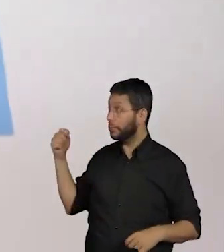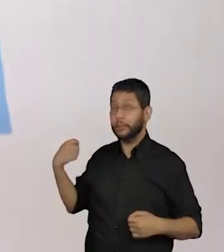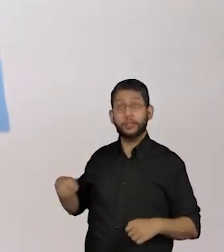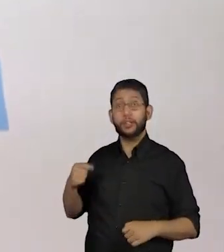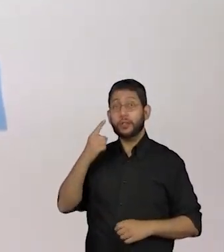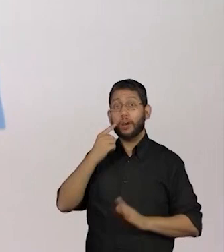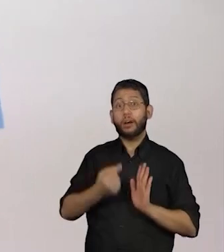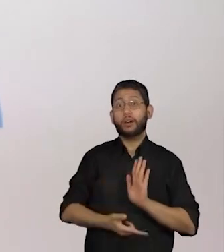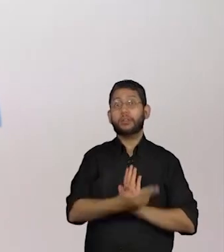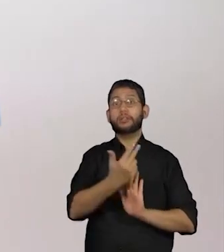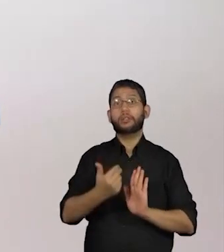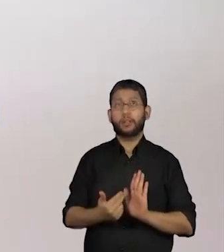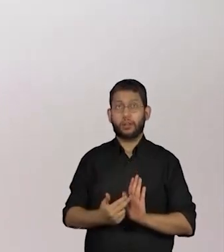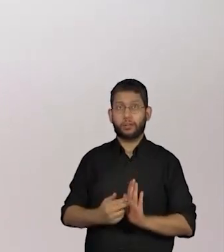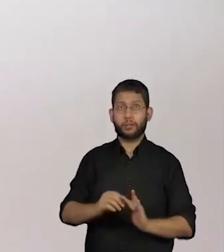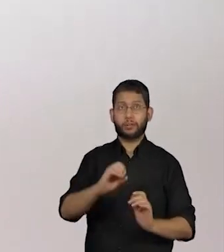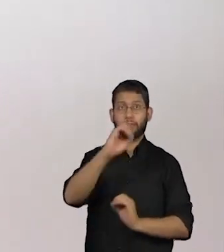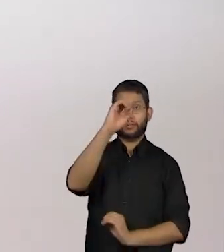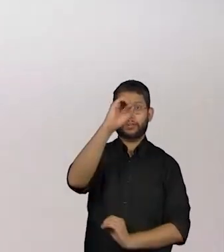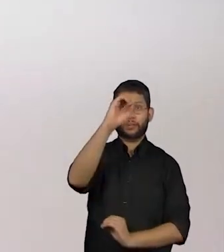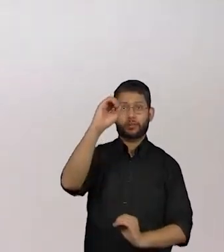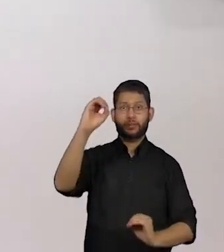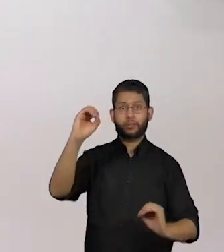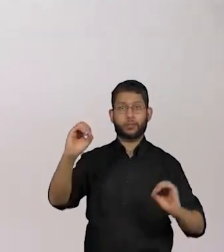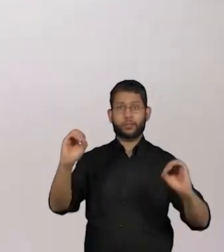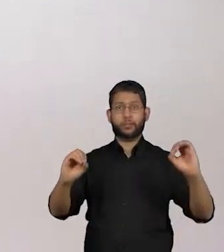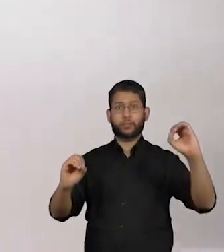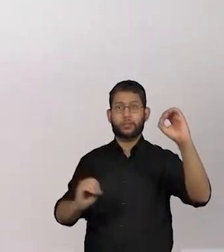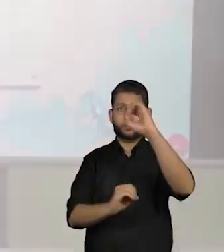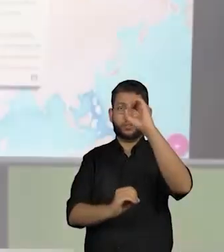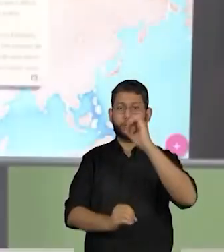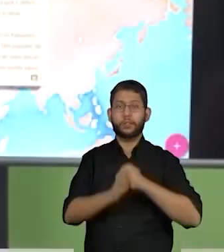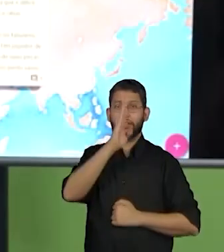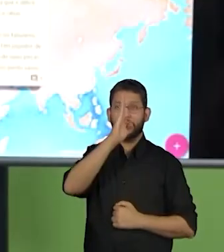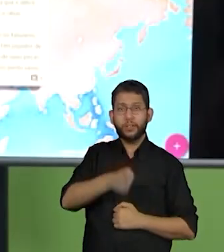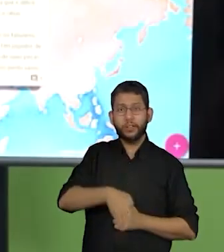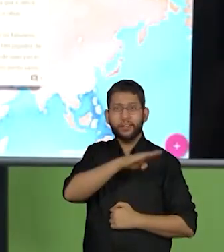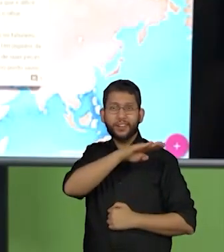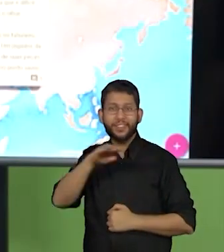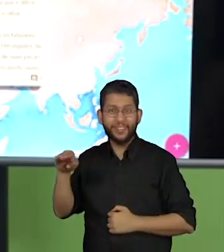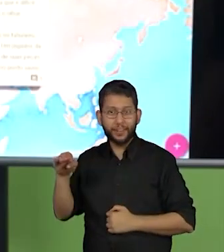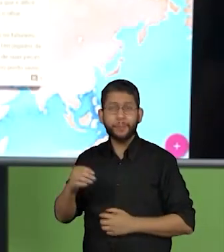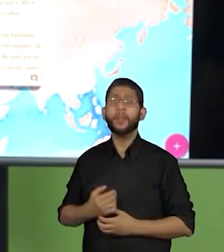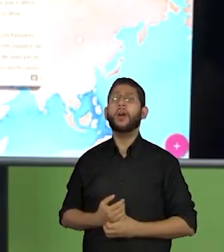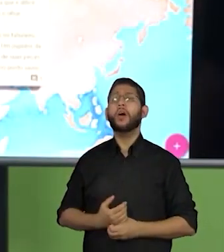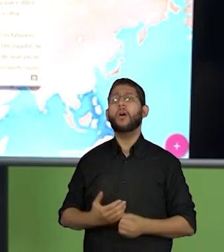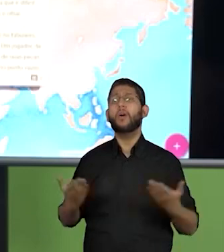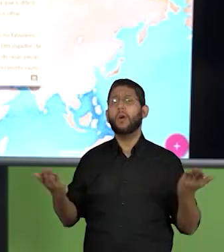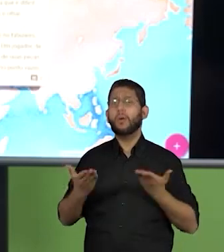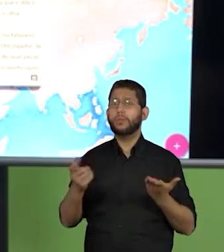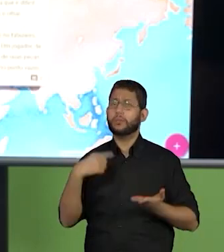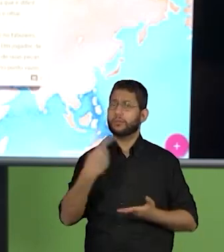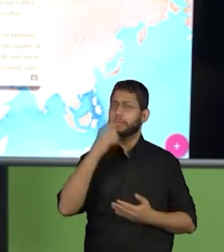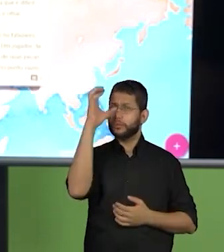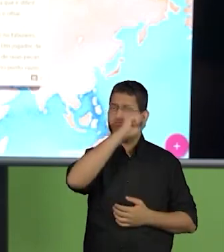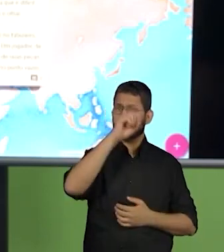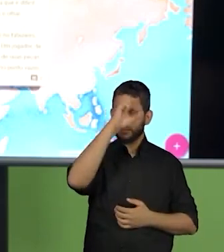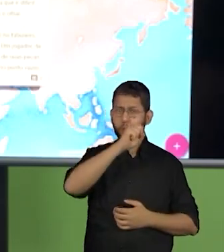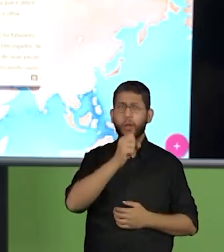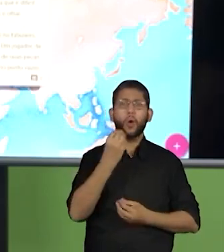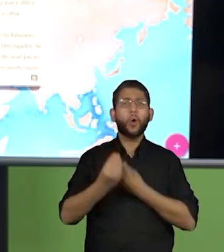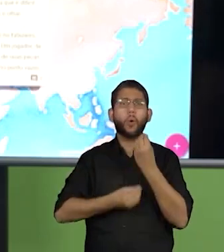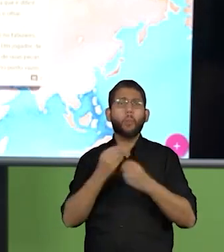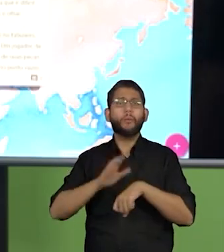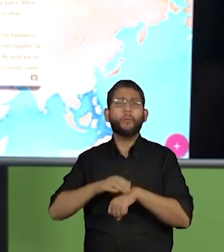ganha aquele que conseguir fazer primeiro, tá bom? Então a gente vai aprender agora sobre como fazer esse